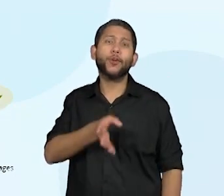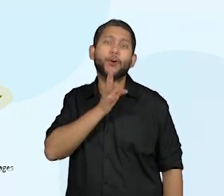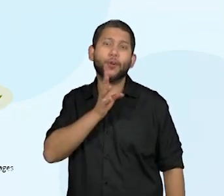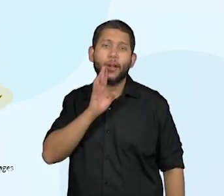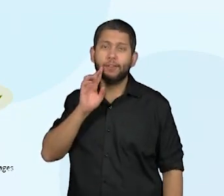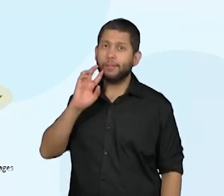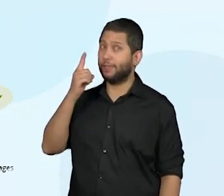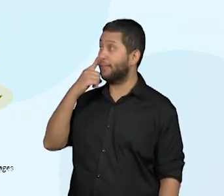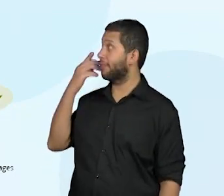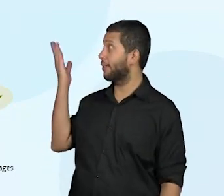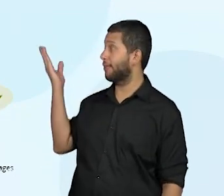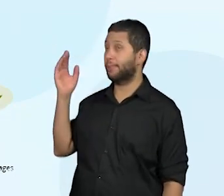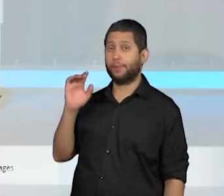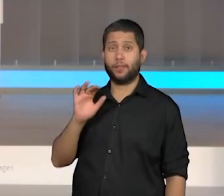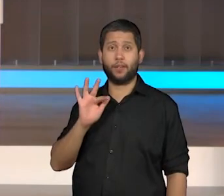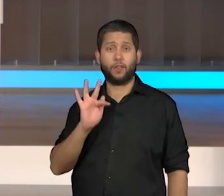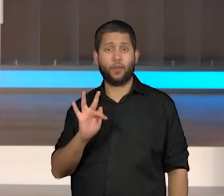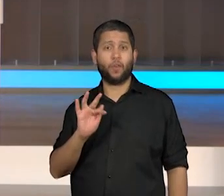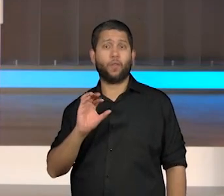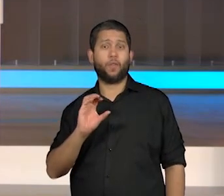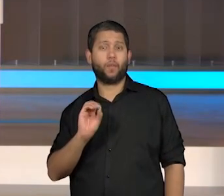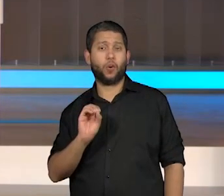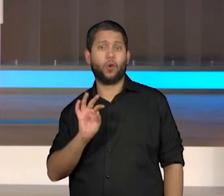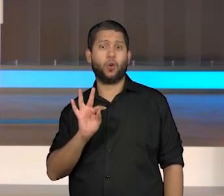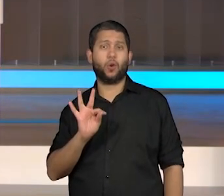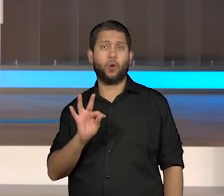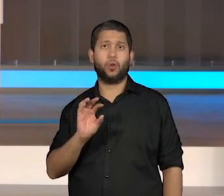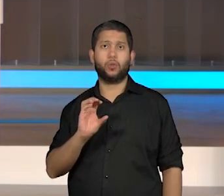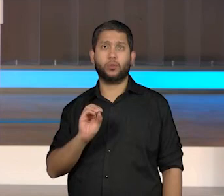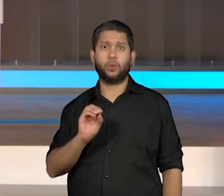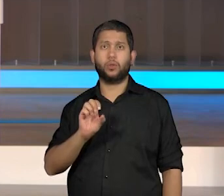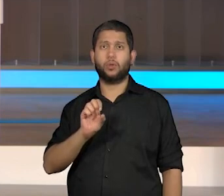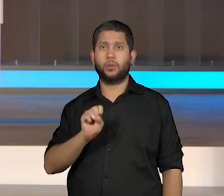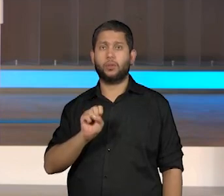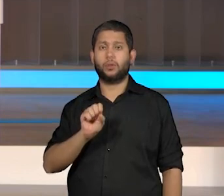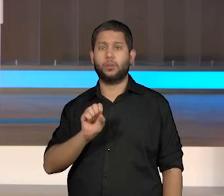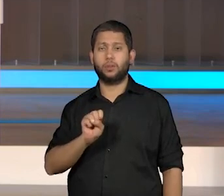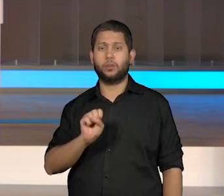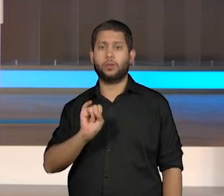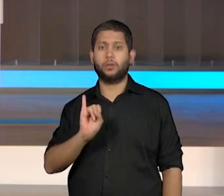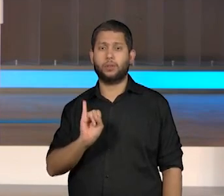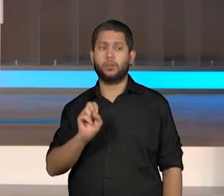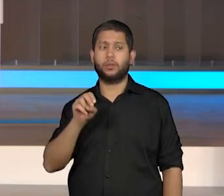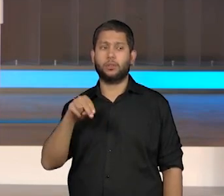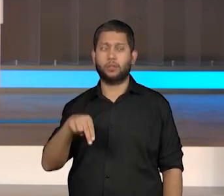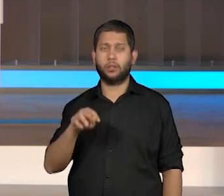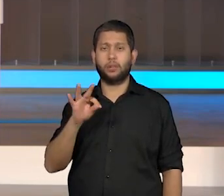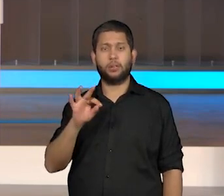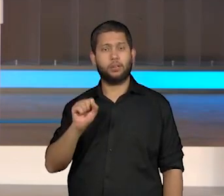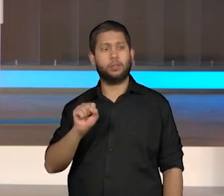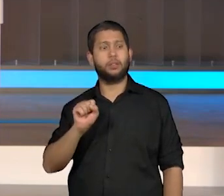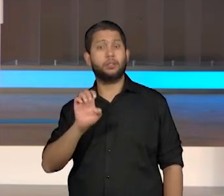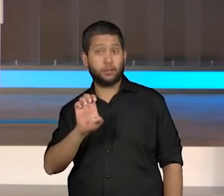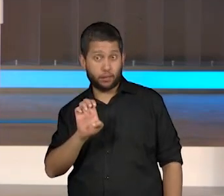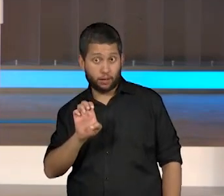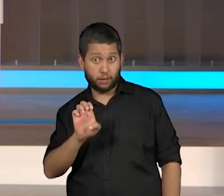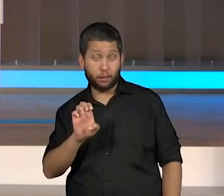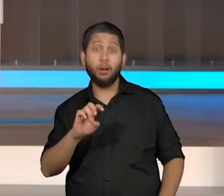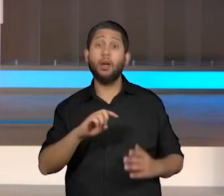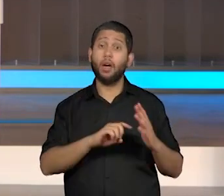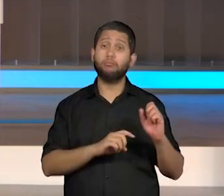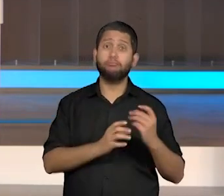Fotossíntese. É o processo que as plantas passam, aí todas as plantas passam para produzir